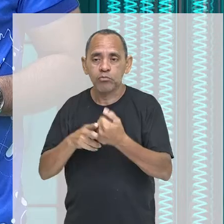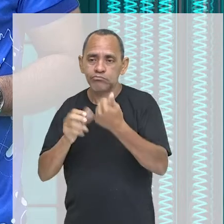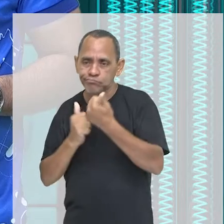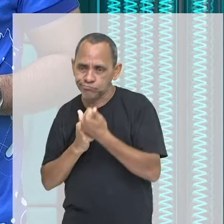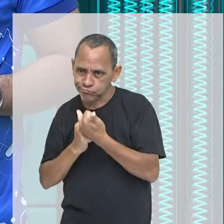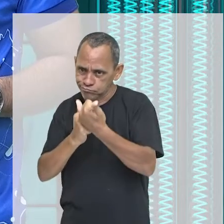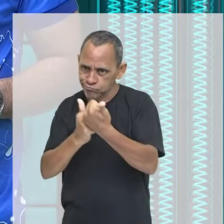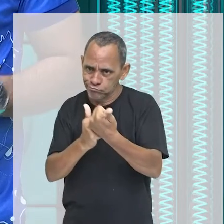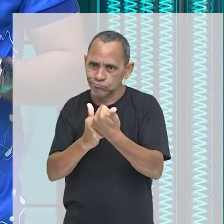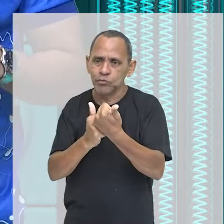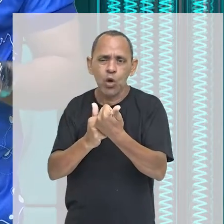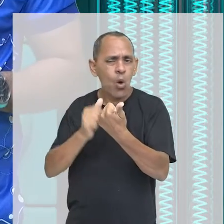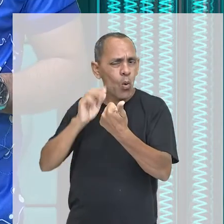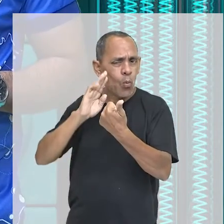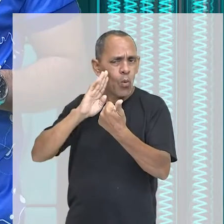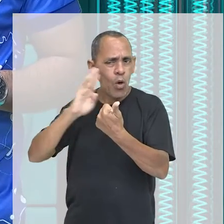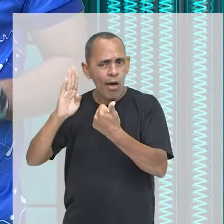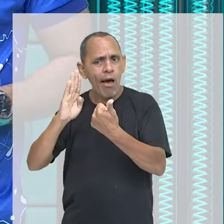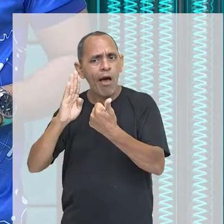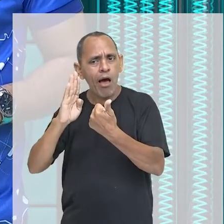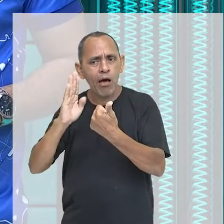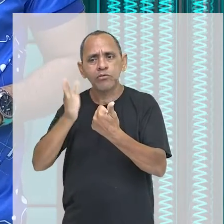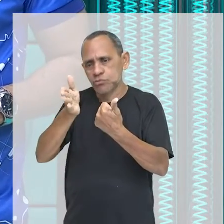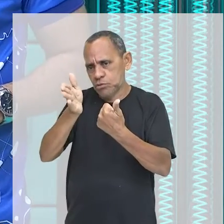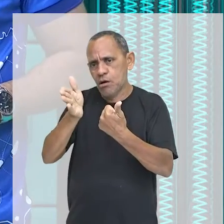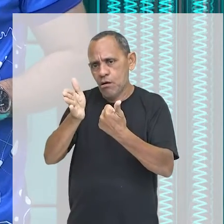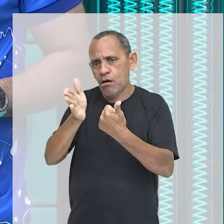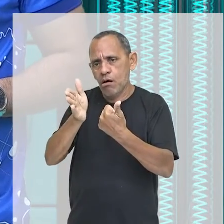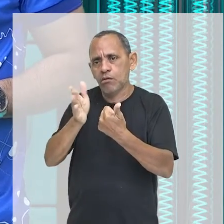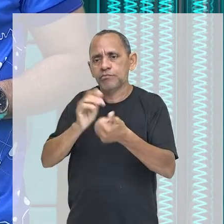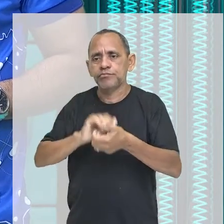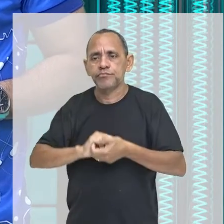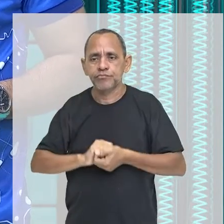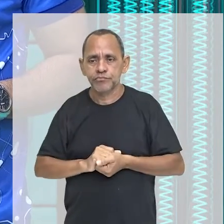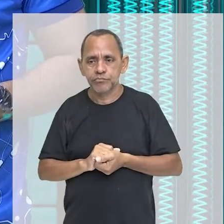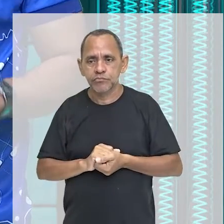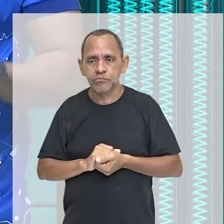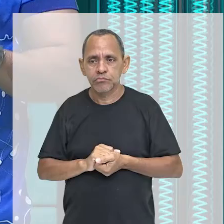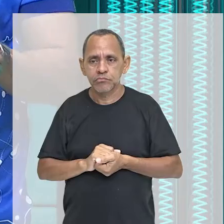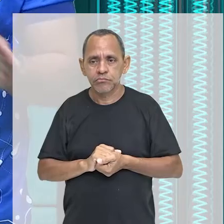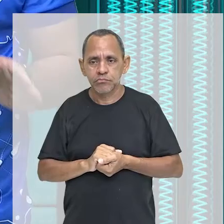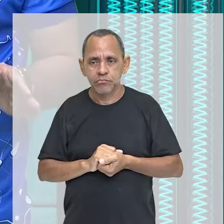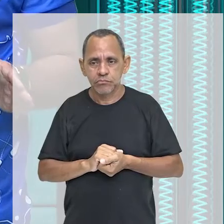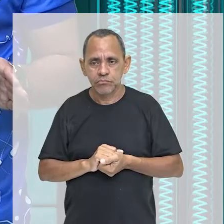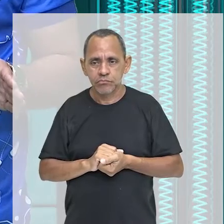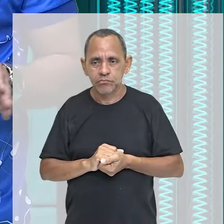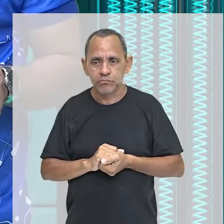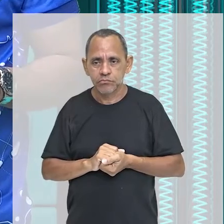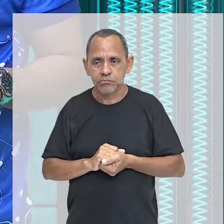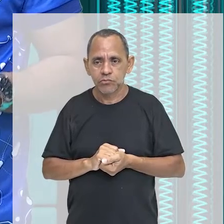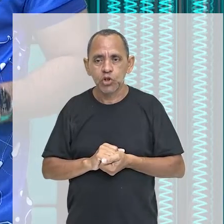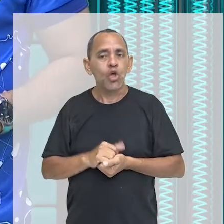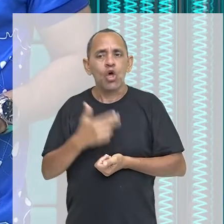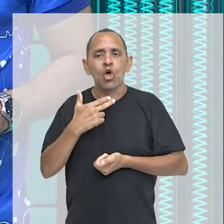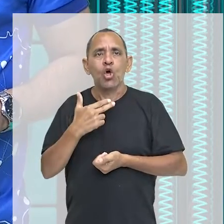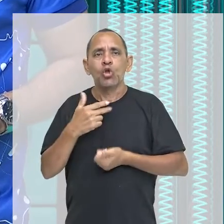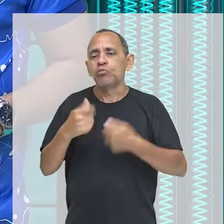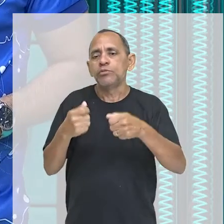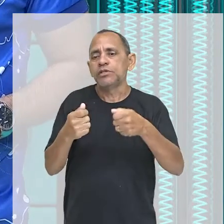verbos auxiliares por excelência, de origem. Portanto, é eles que recebem o not, certo? Eu não preciso de nenhum outro verbo